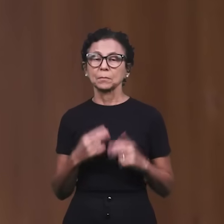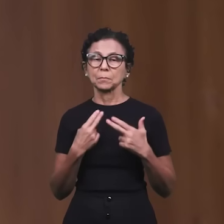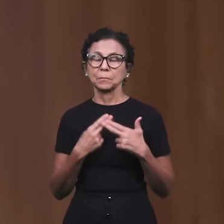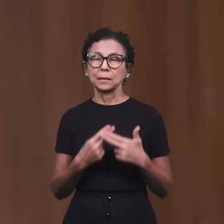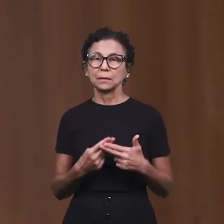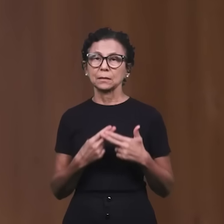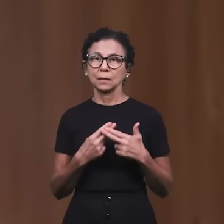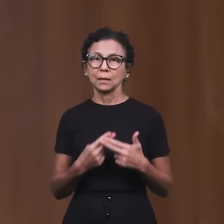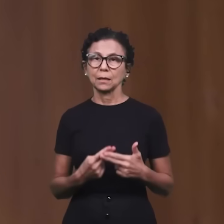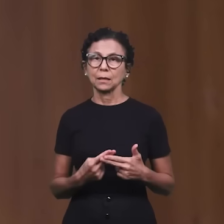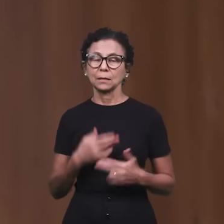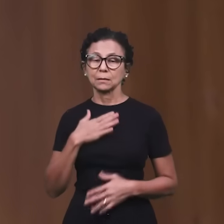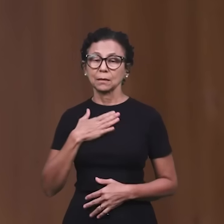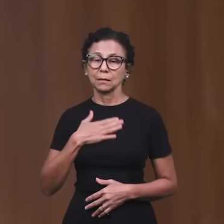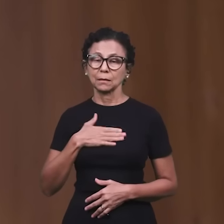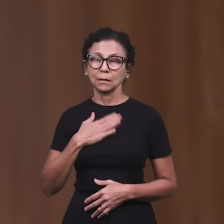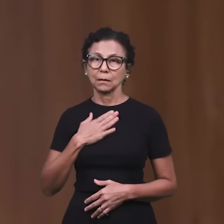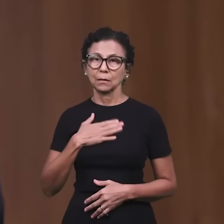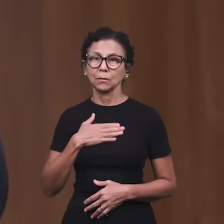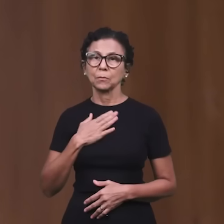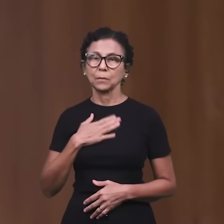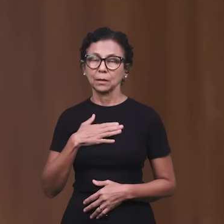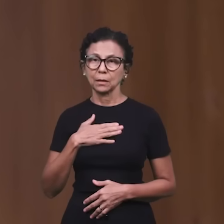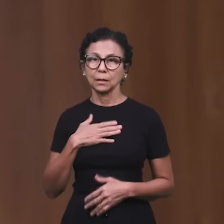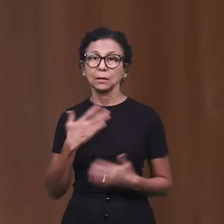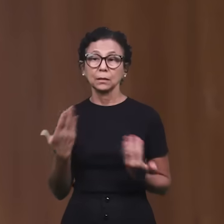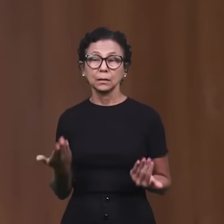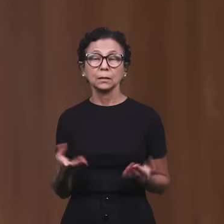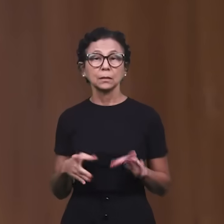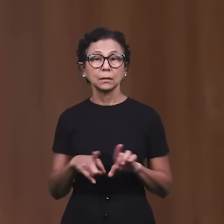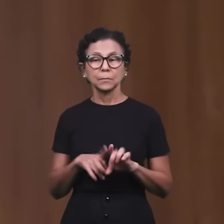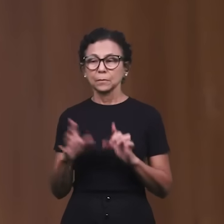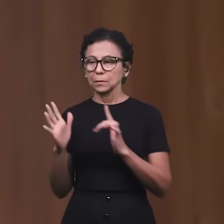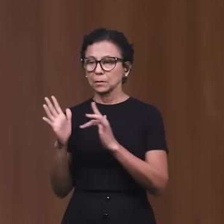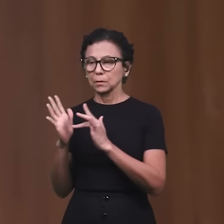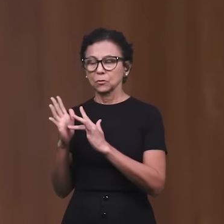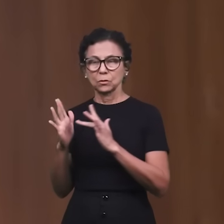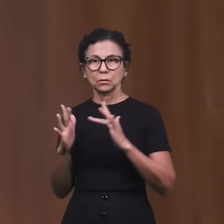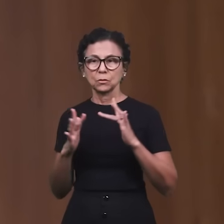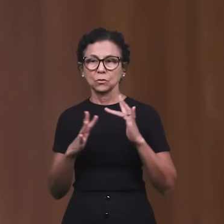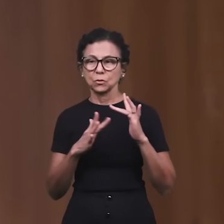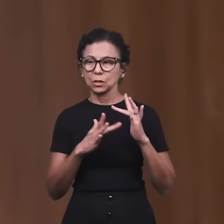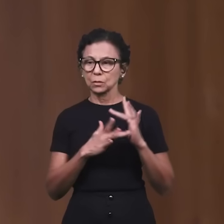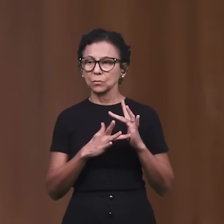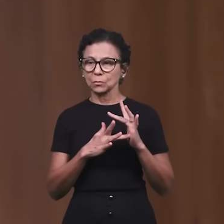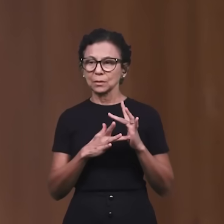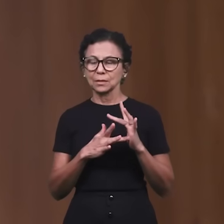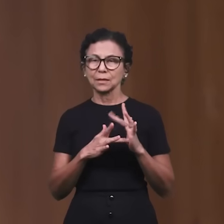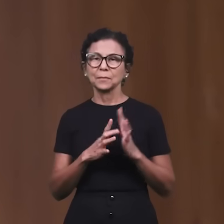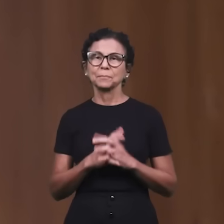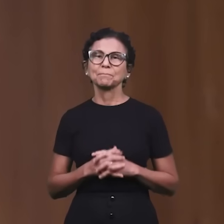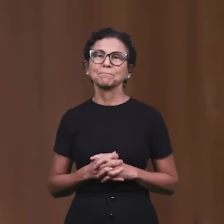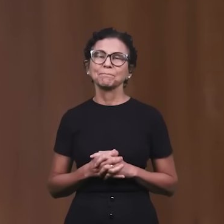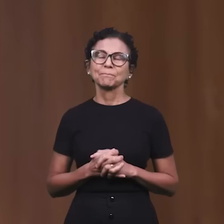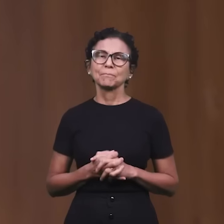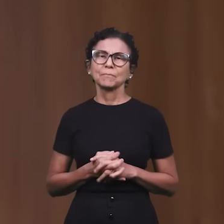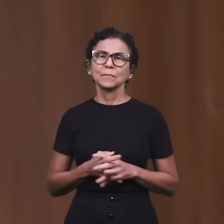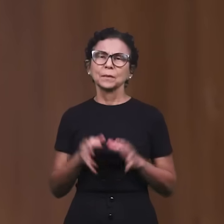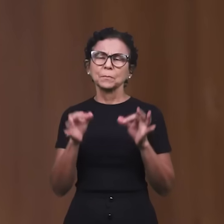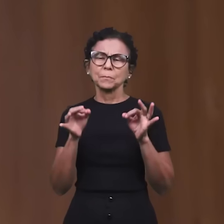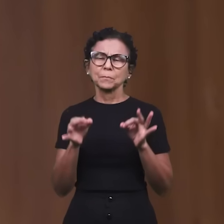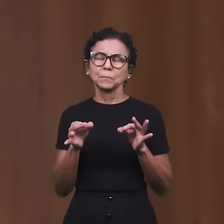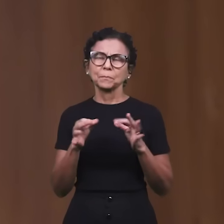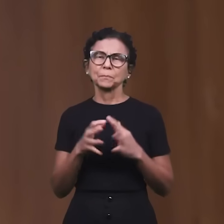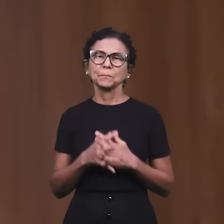Então, esse limitador, que foi o caso de Jesus, Jesus foi perfeito ali. Então,